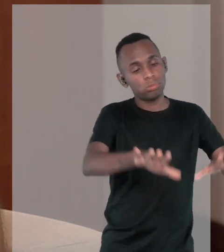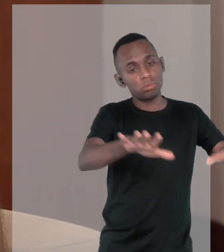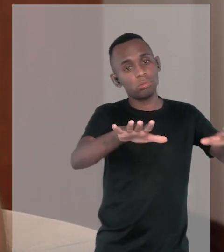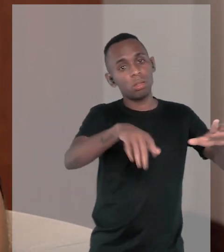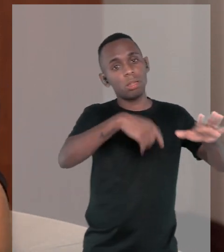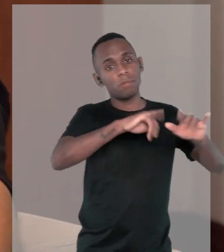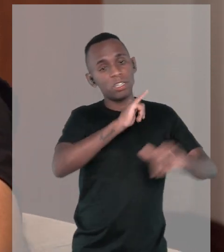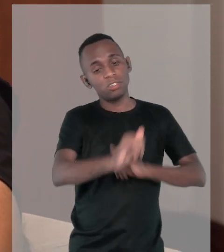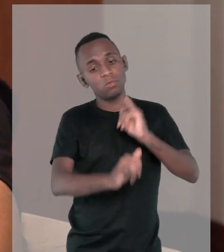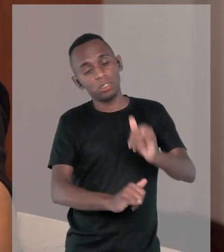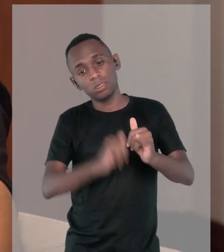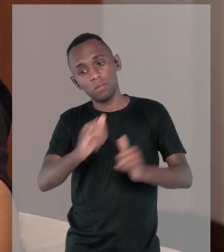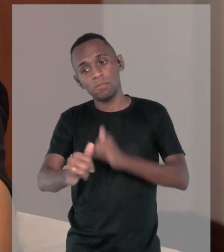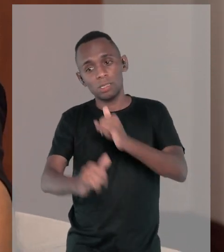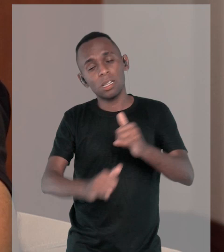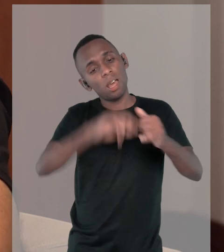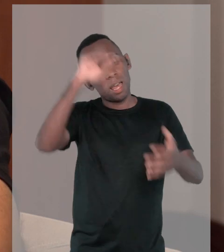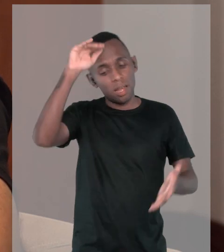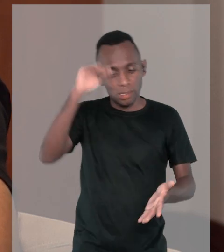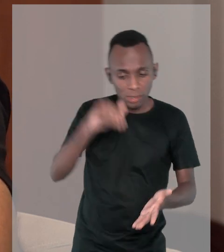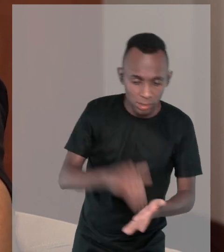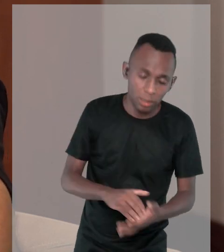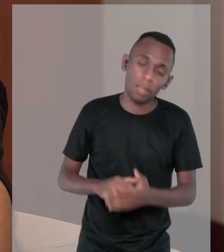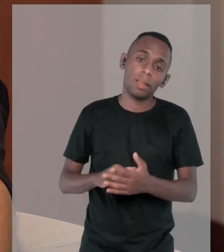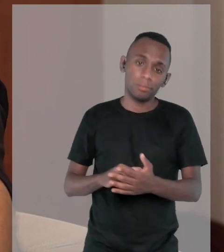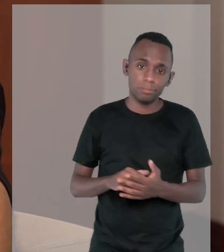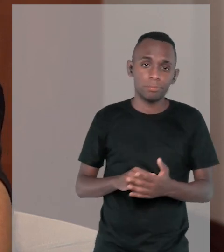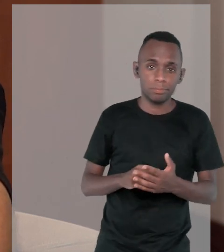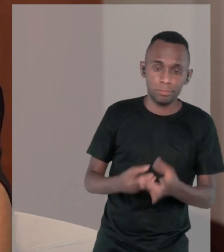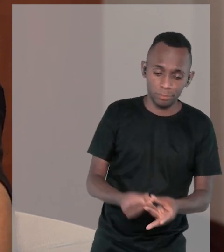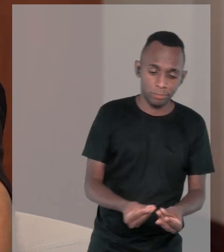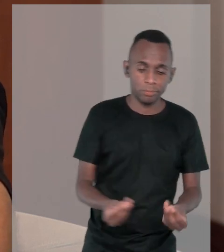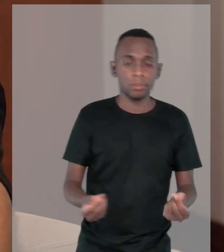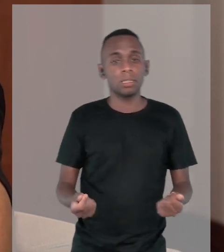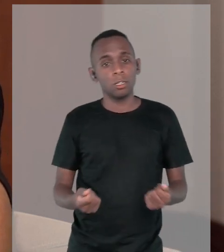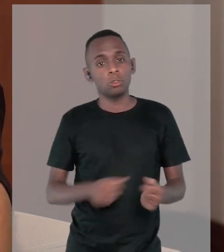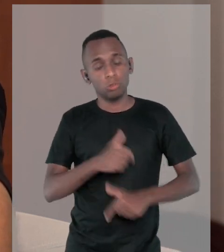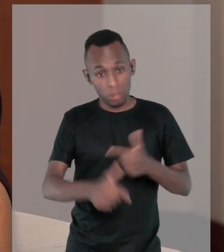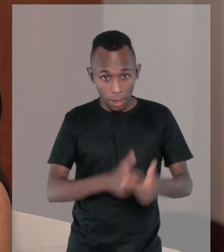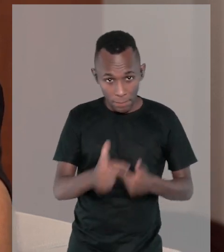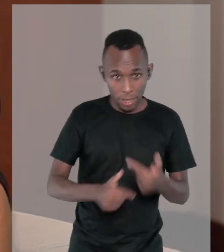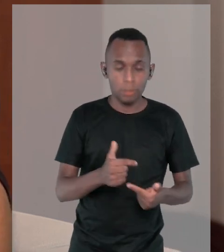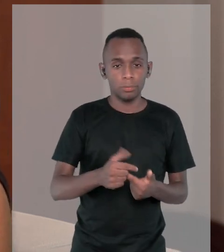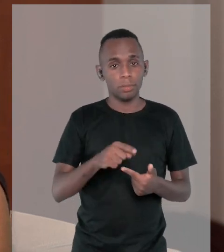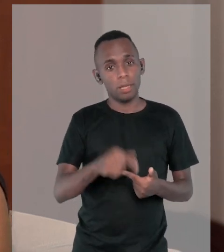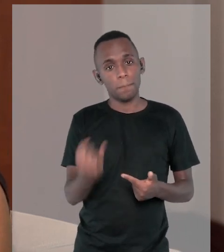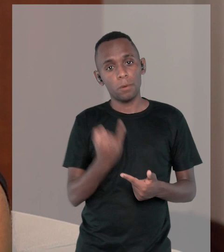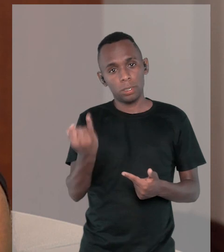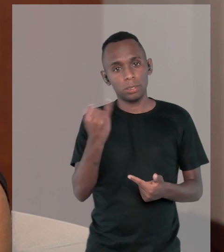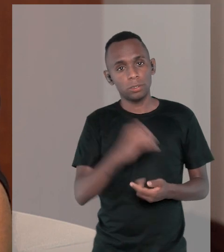10 subordinados, que vão descendo até chegar, teoricamente, no chão de fábrica, na operação, que é quem